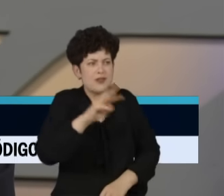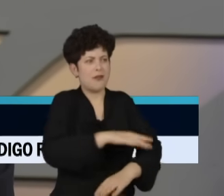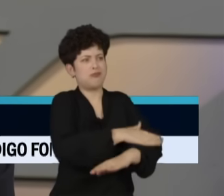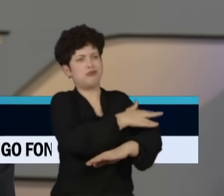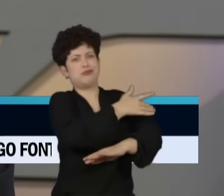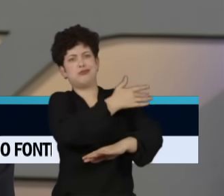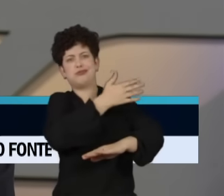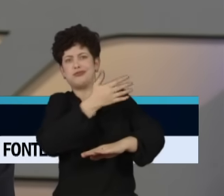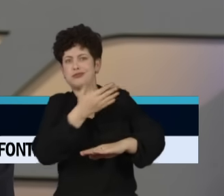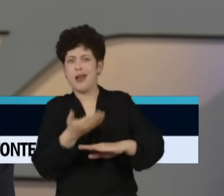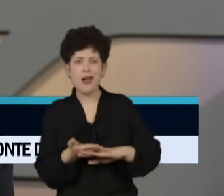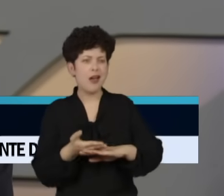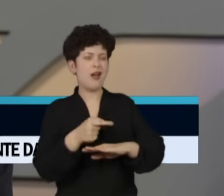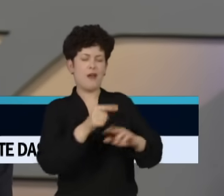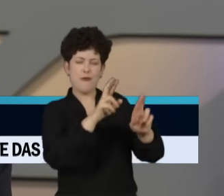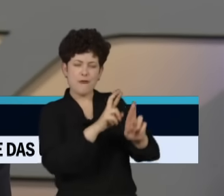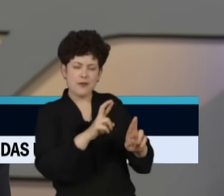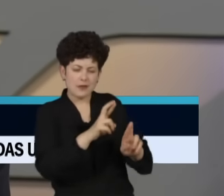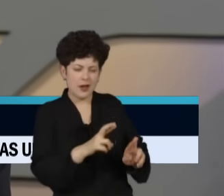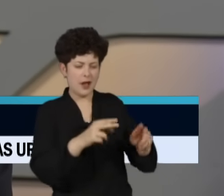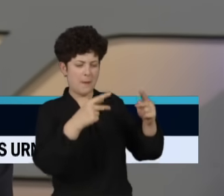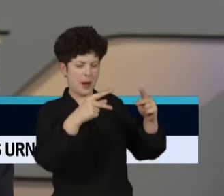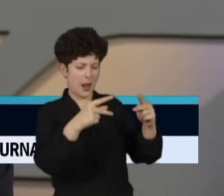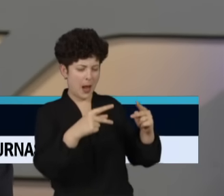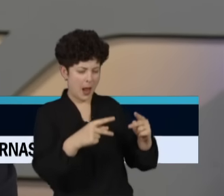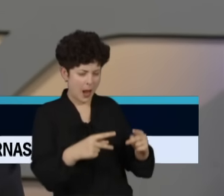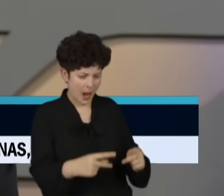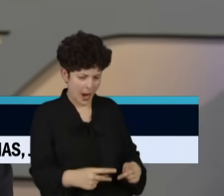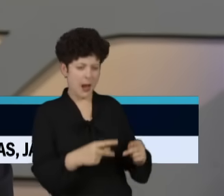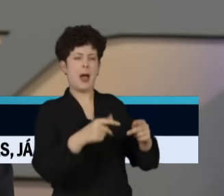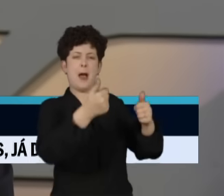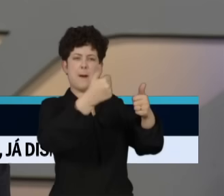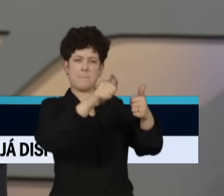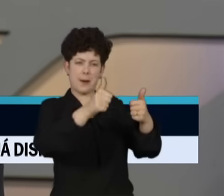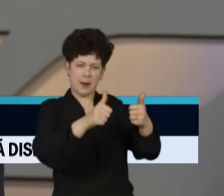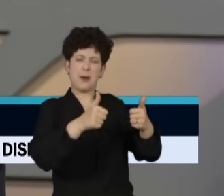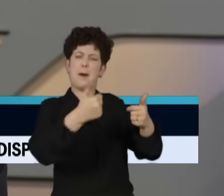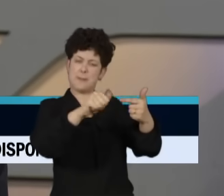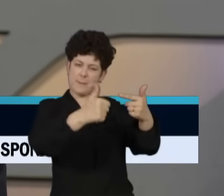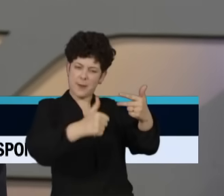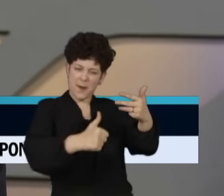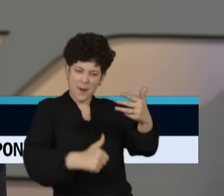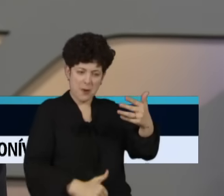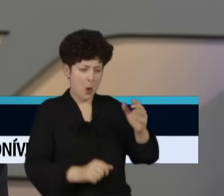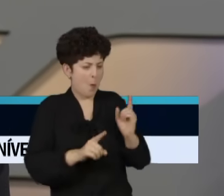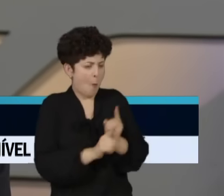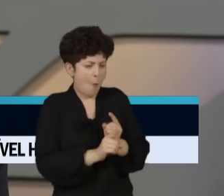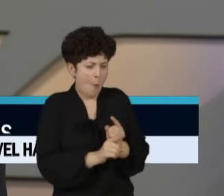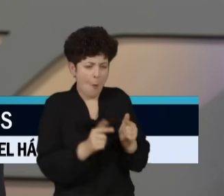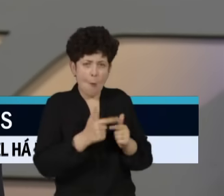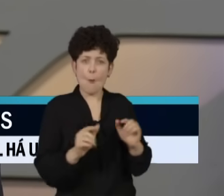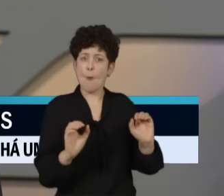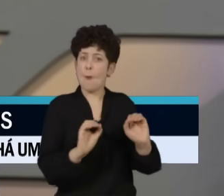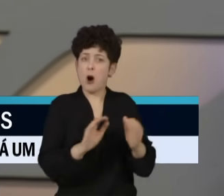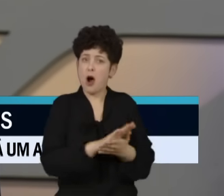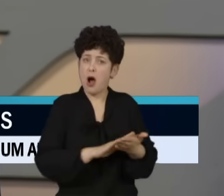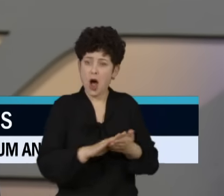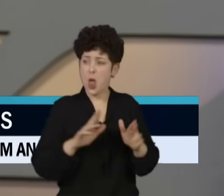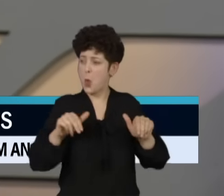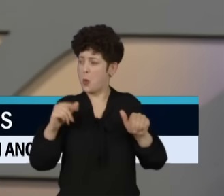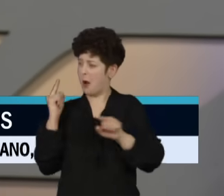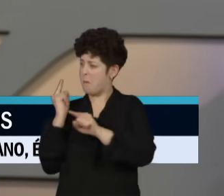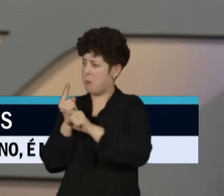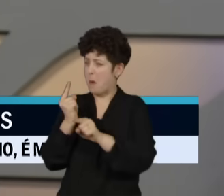eh e fiscalizando e e checando as urnas eletrônicas e não achou nenhum problema. Nunca foi